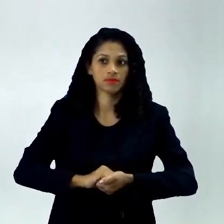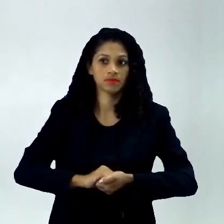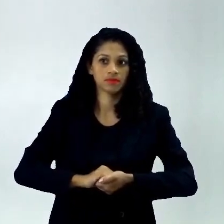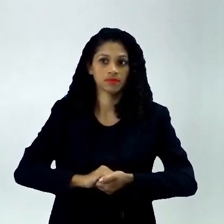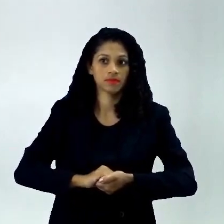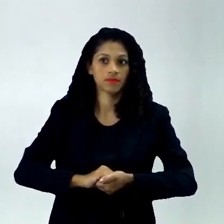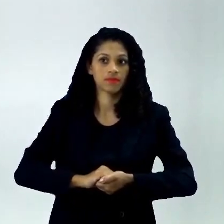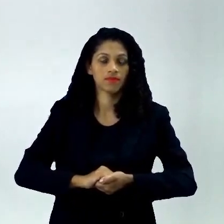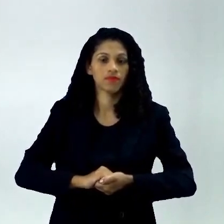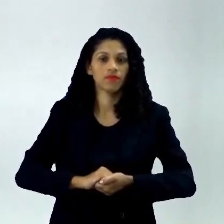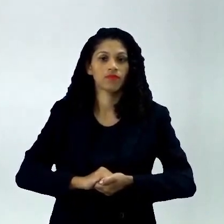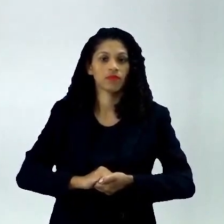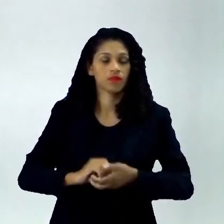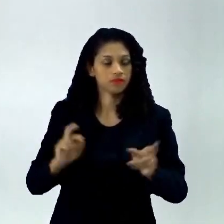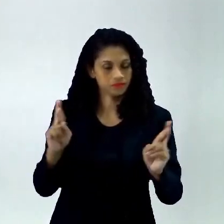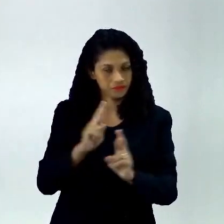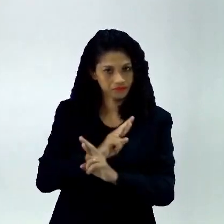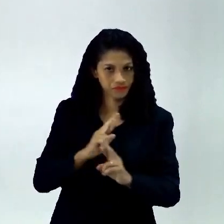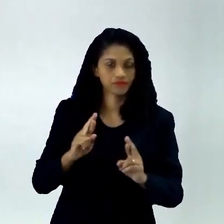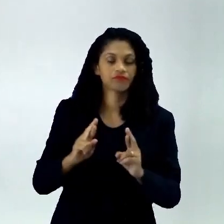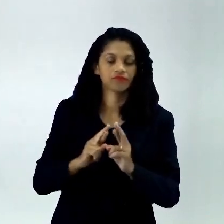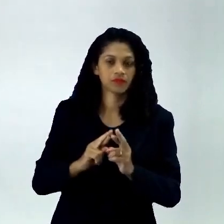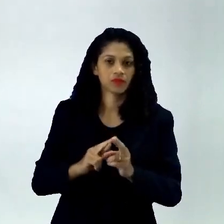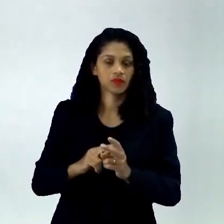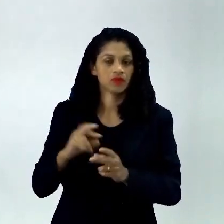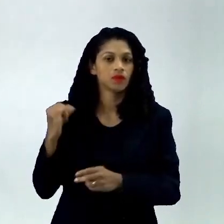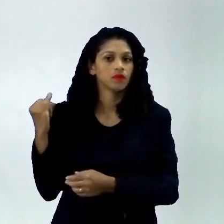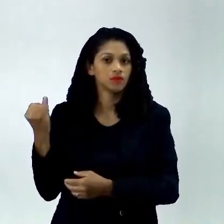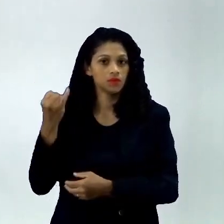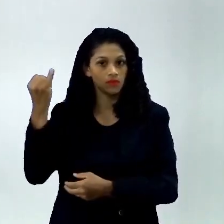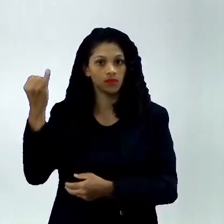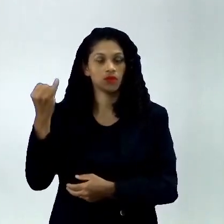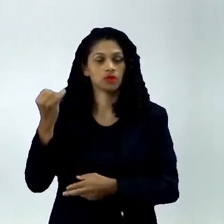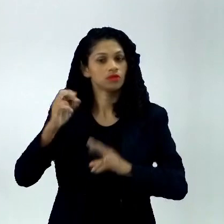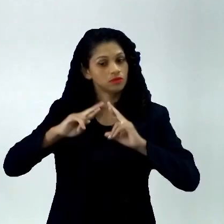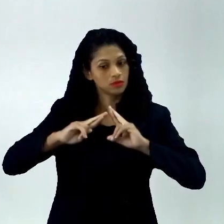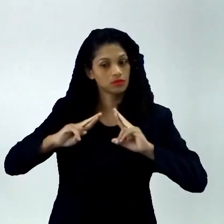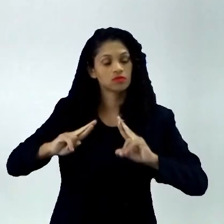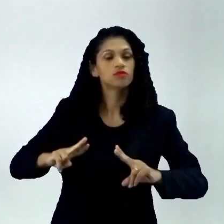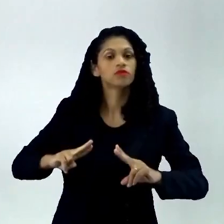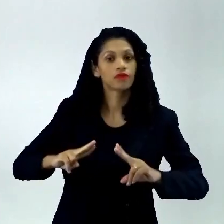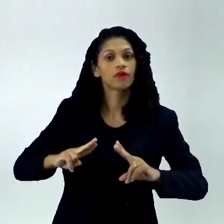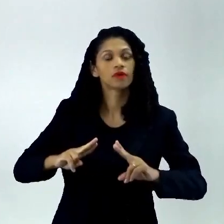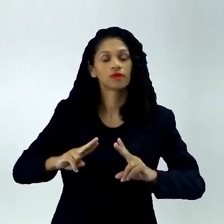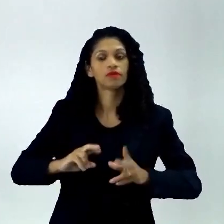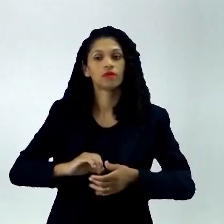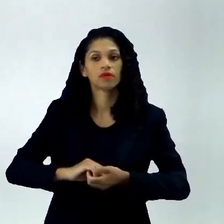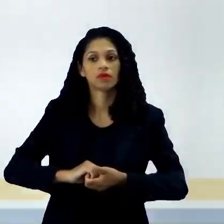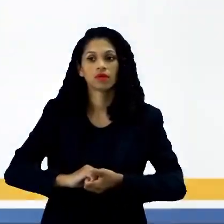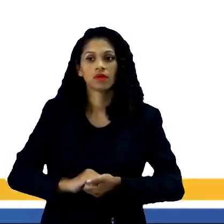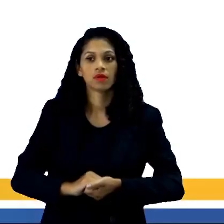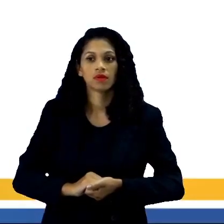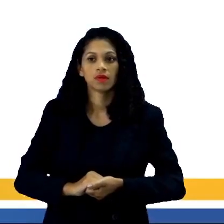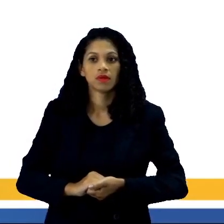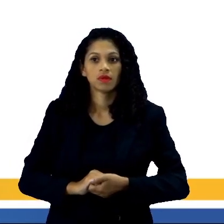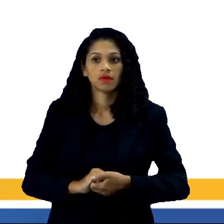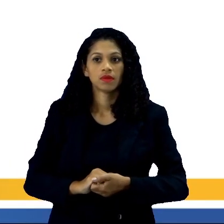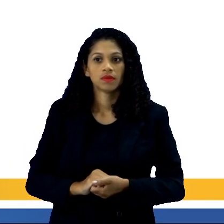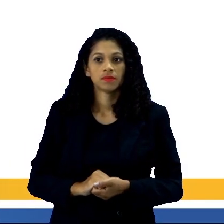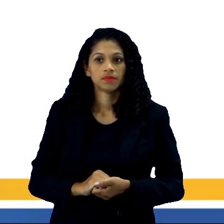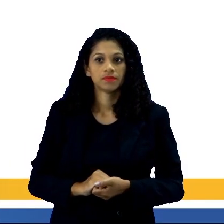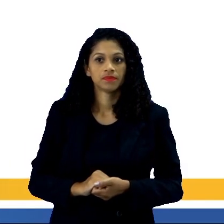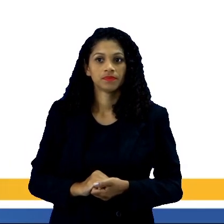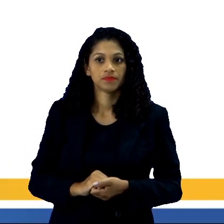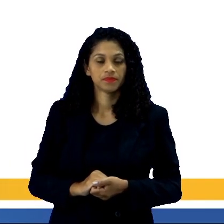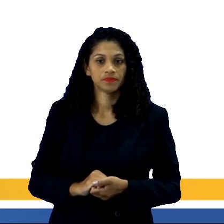kuduro. Então, são essas correlações que elas são distintas porque são diversas em sentido continental, tranquilo? Então, vamos lá